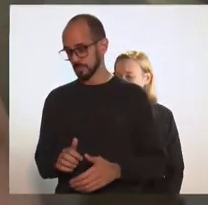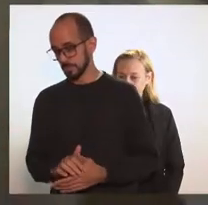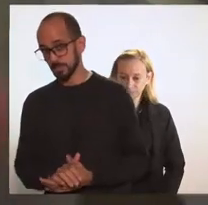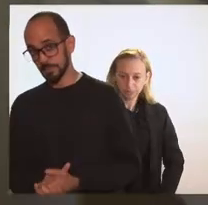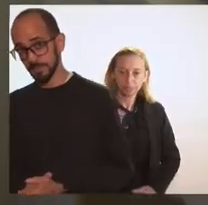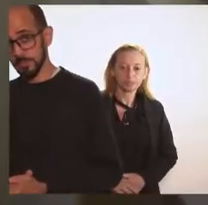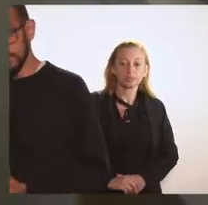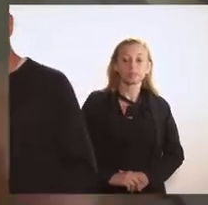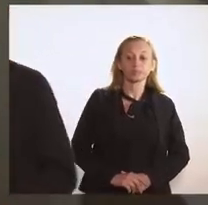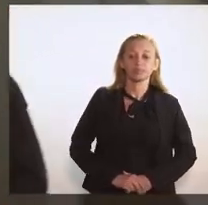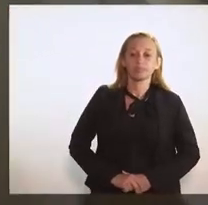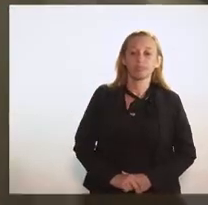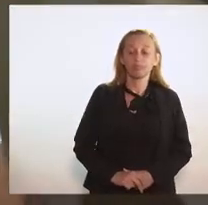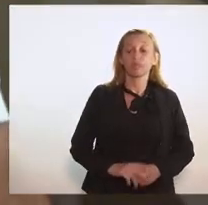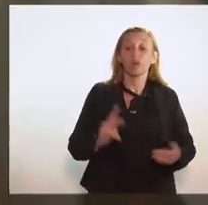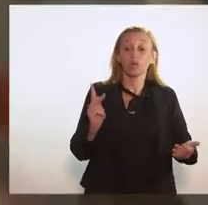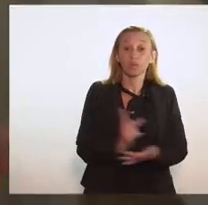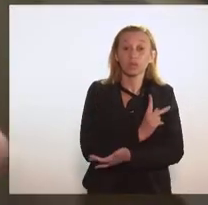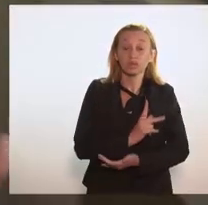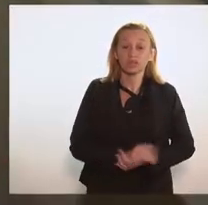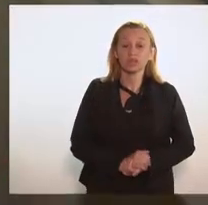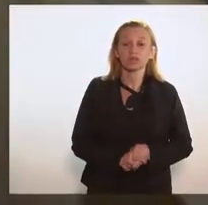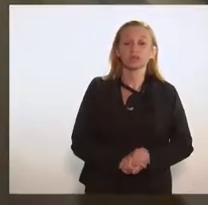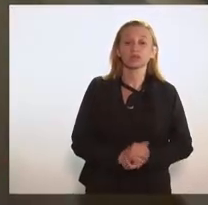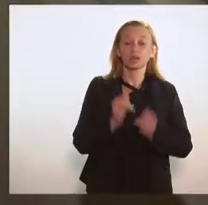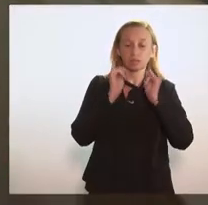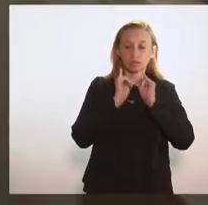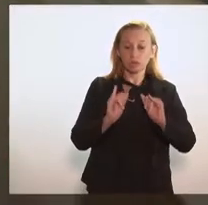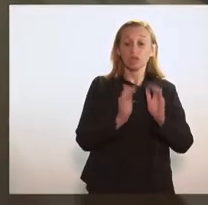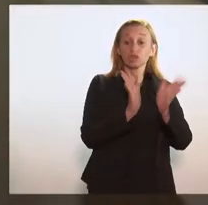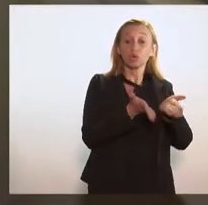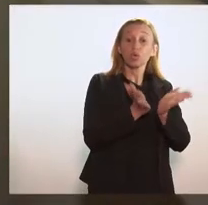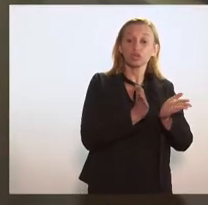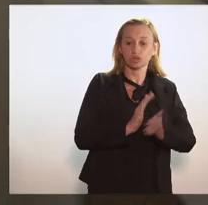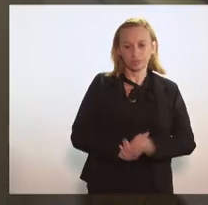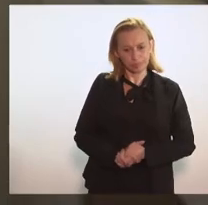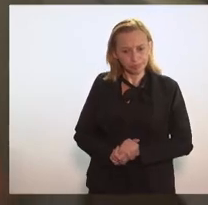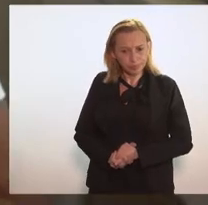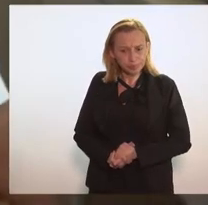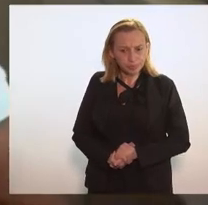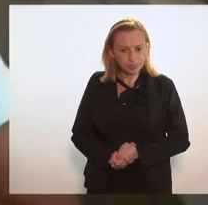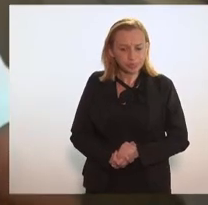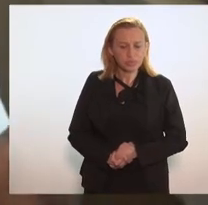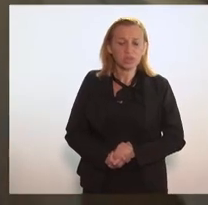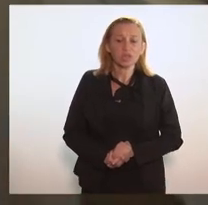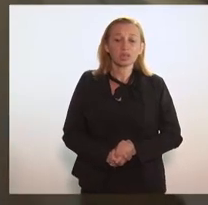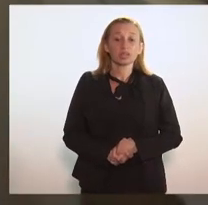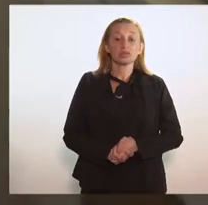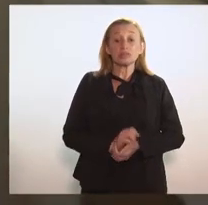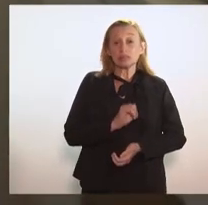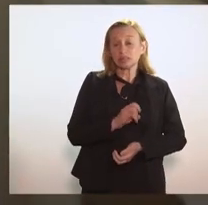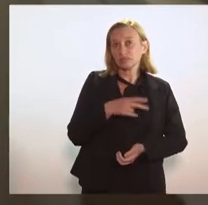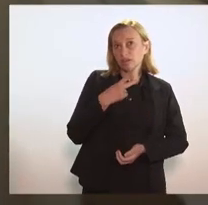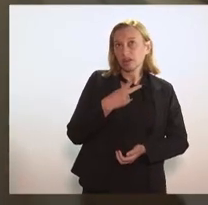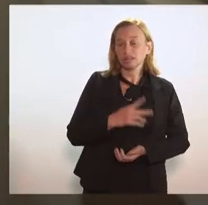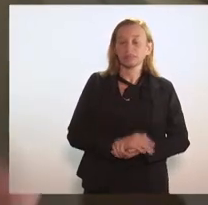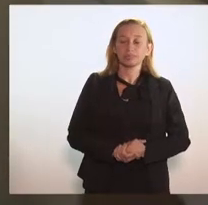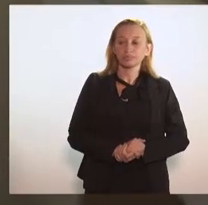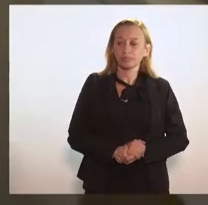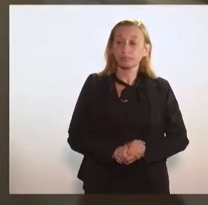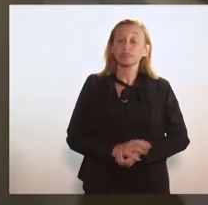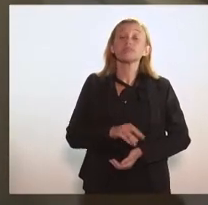morre depois vim com vídeo como aconteceu no noticiário de olho E se ele disse que